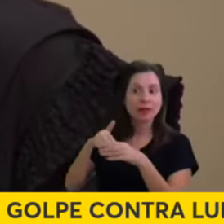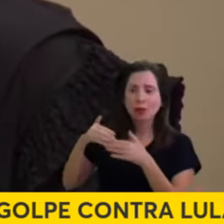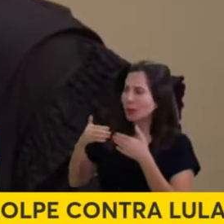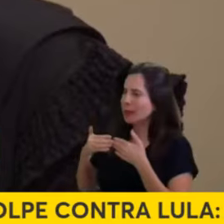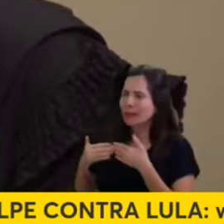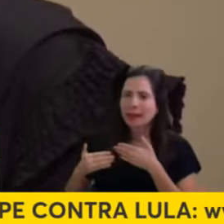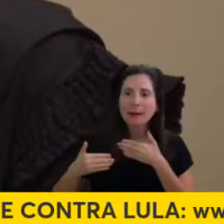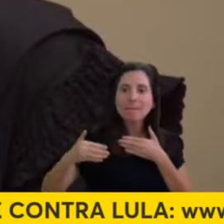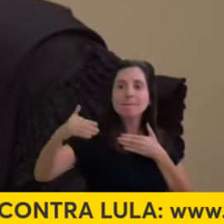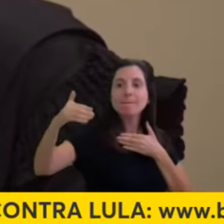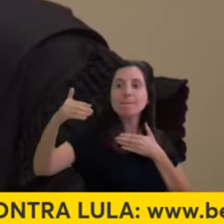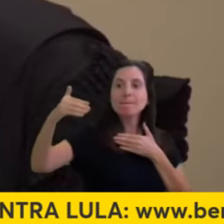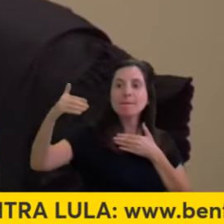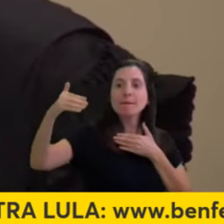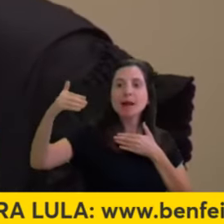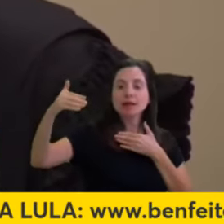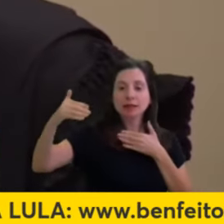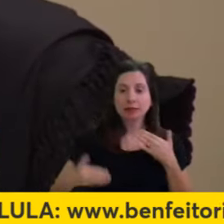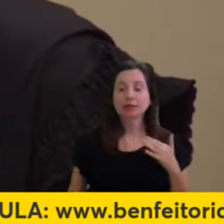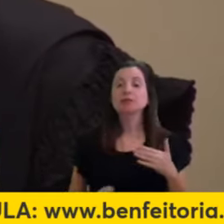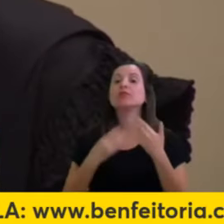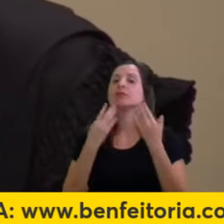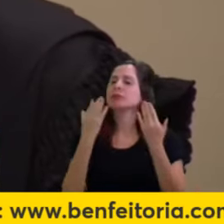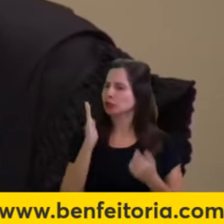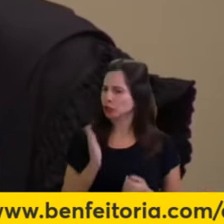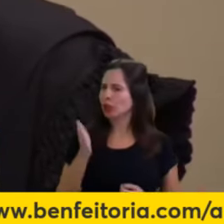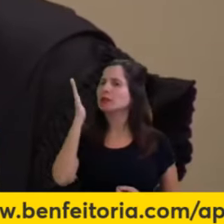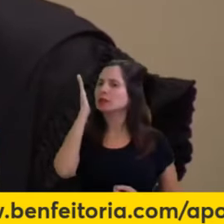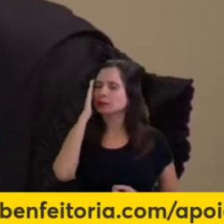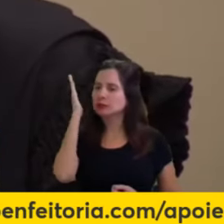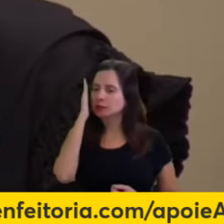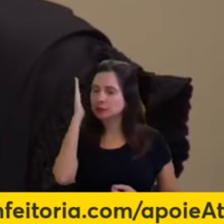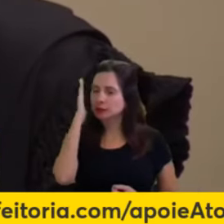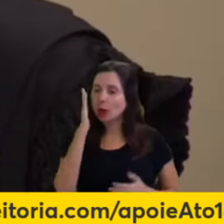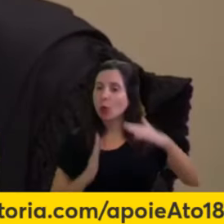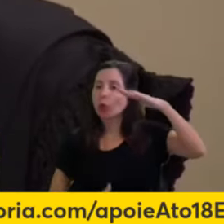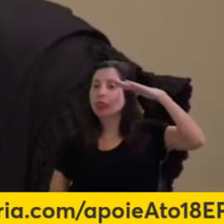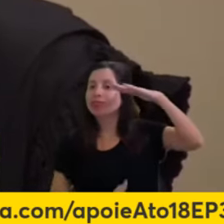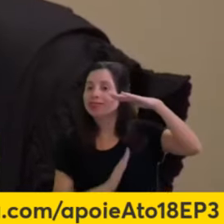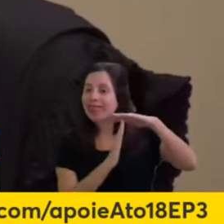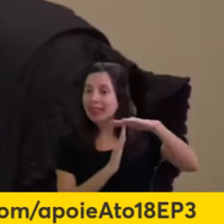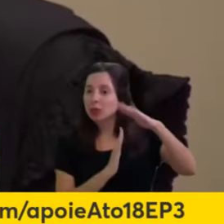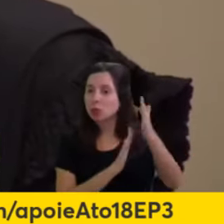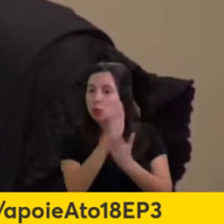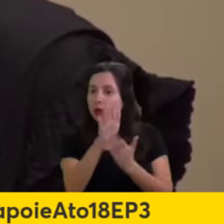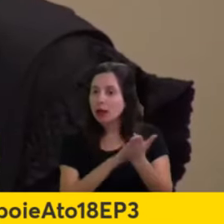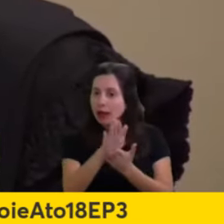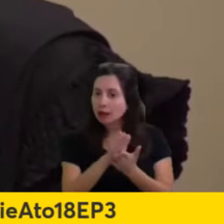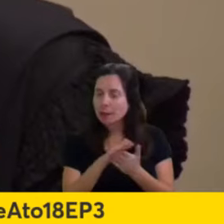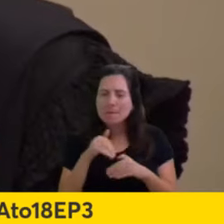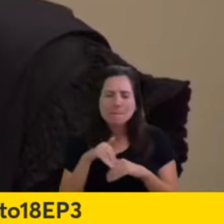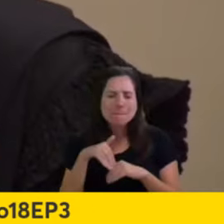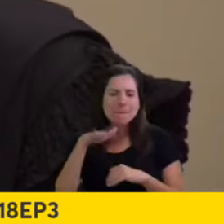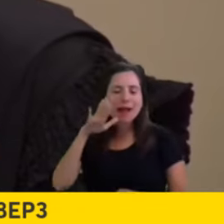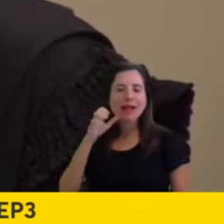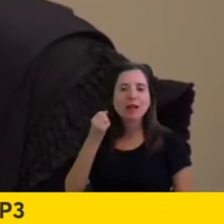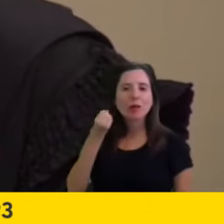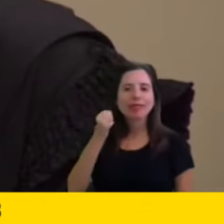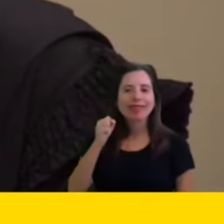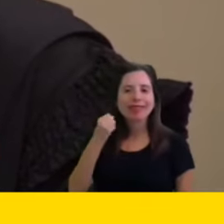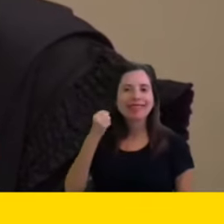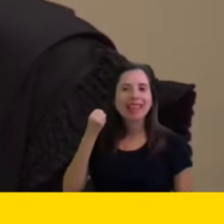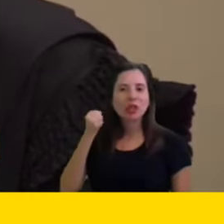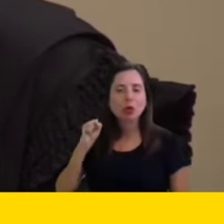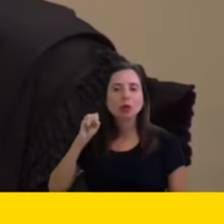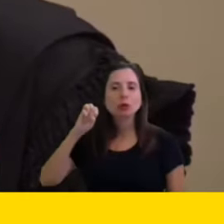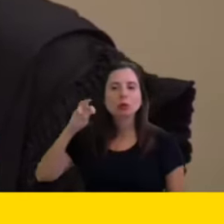além desse perío de espaço como se sabe o teto de gastos para a presidência da república foi de mais de 88 milhões somente para ficar para